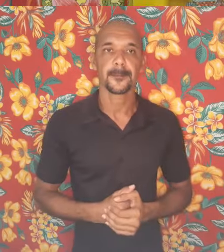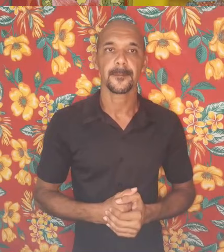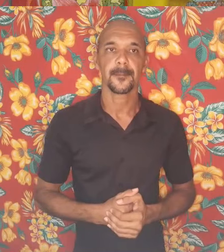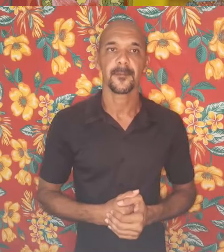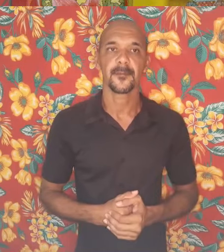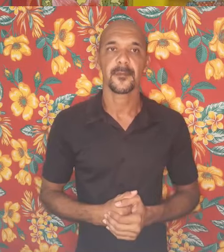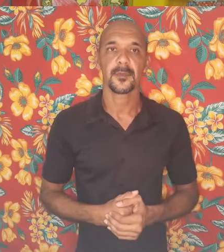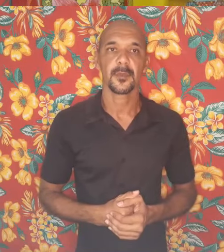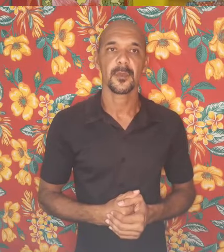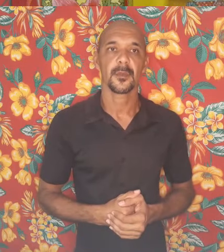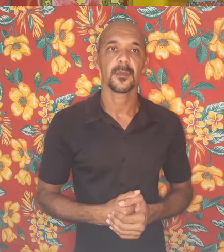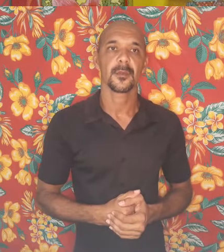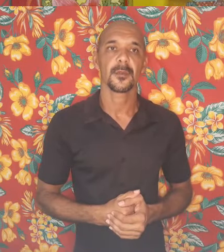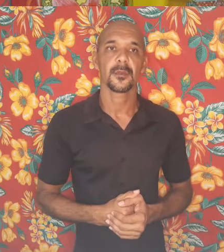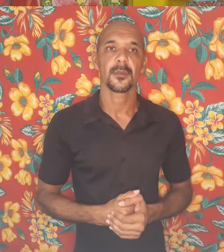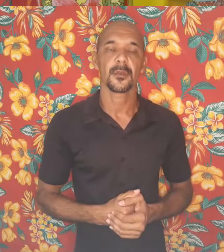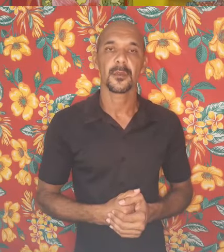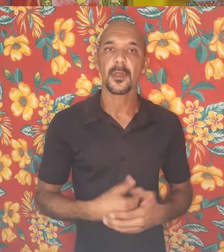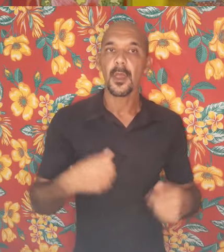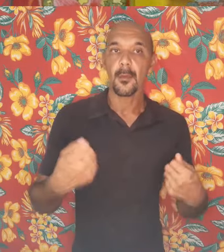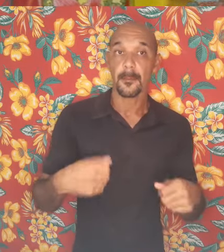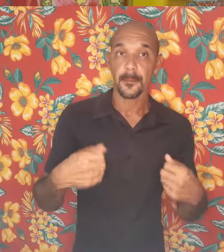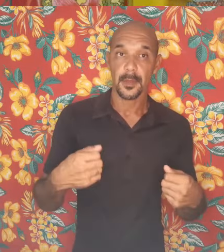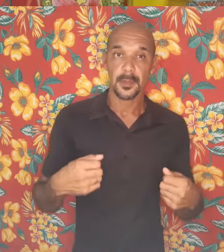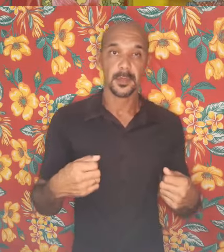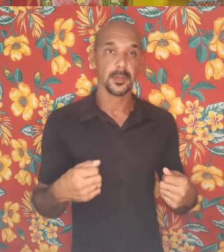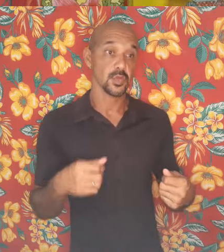vou seguir aqui o traço que eu fiz e vou tirar logo isso tudo,